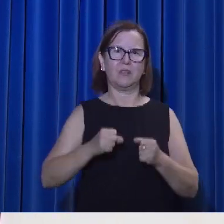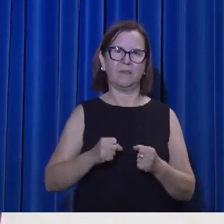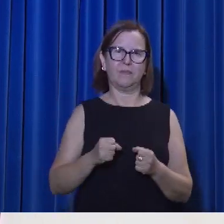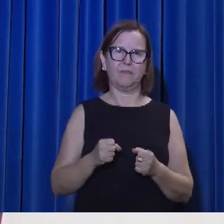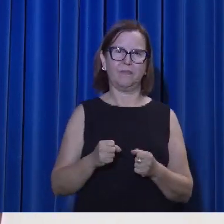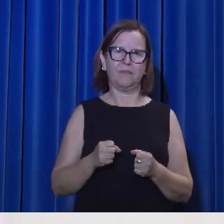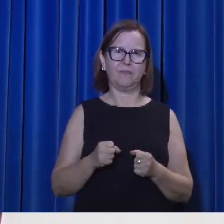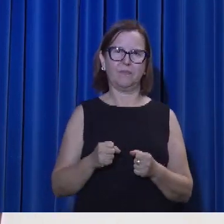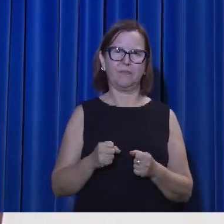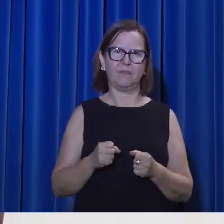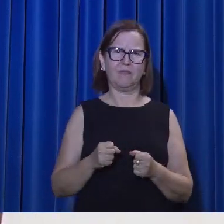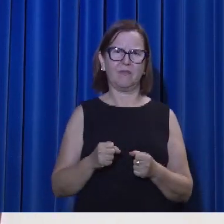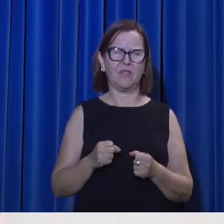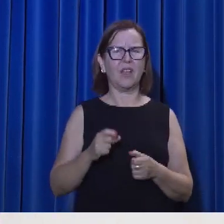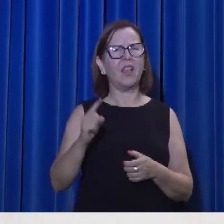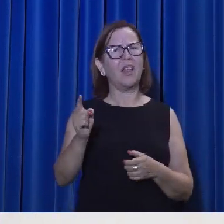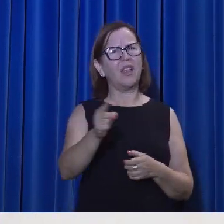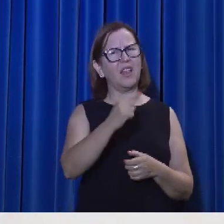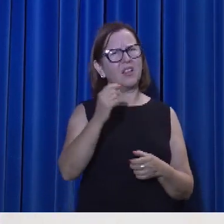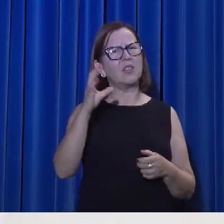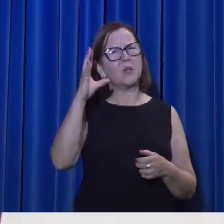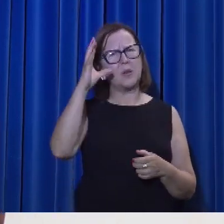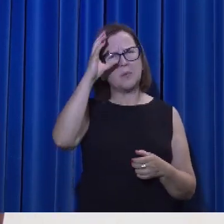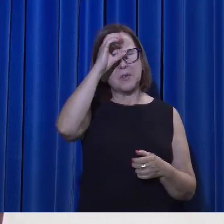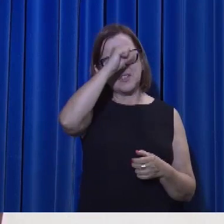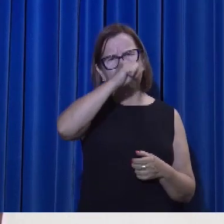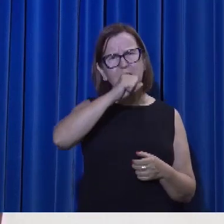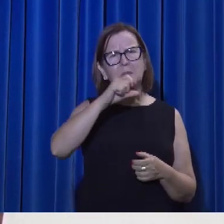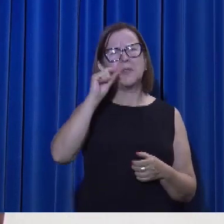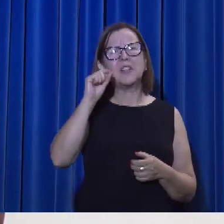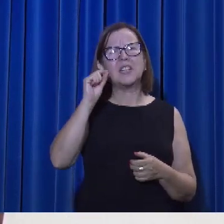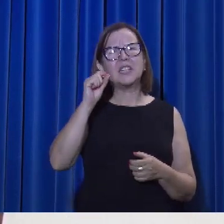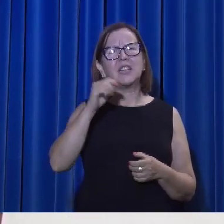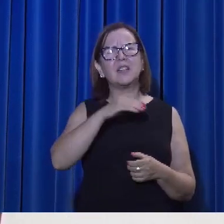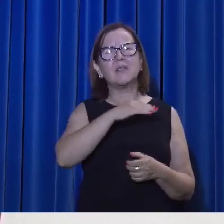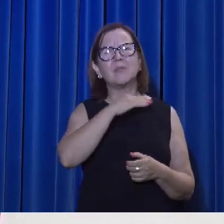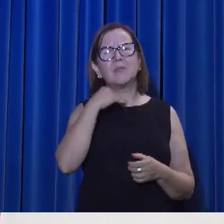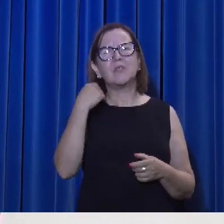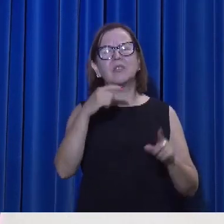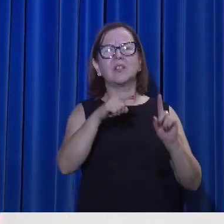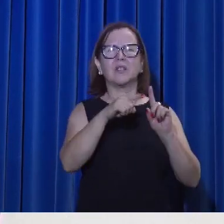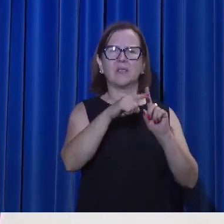Será que nós compreendemos, meus irmãos, quem é que foi para a cruz?